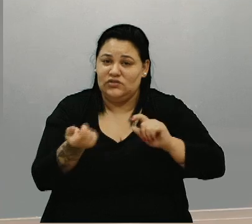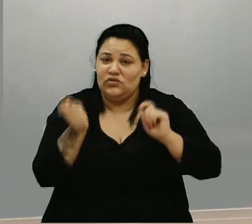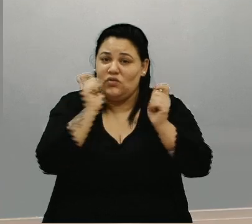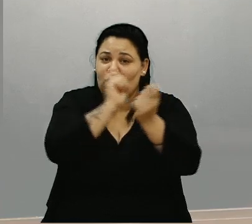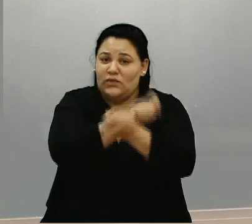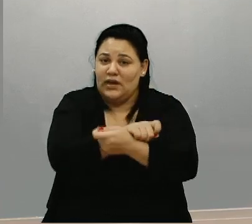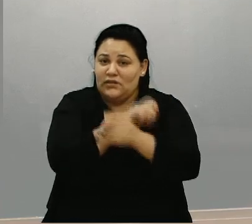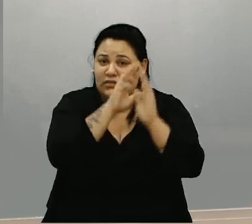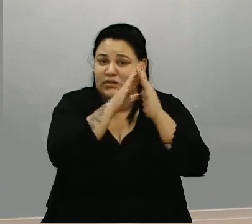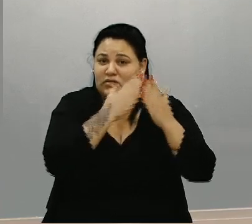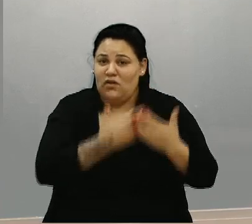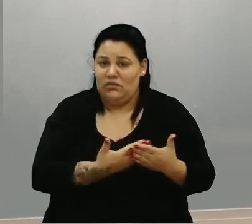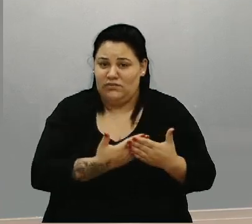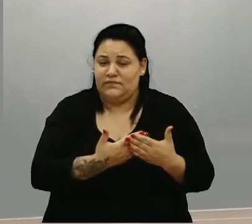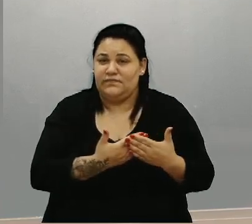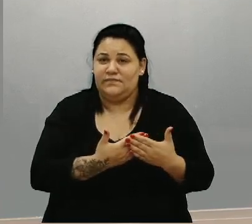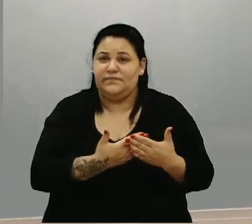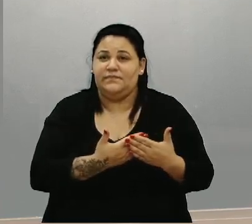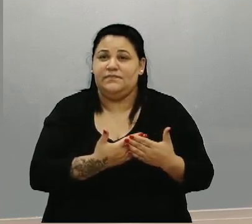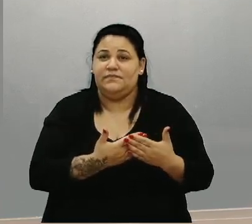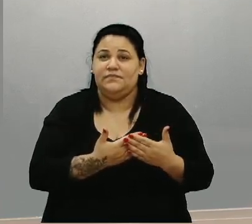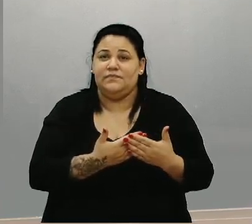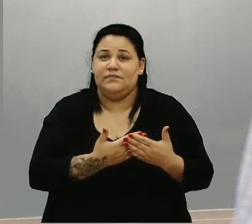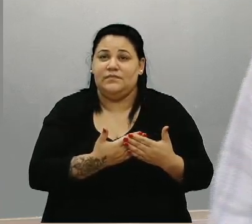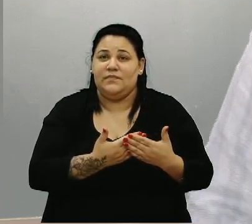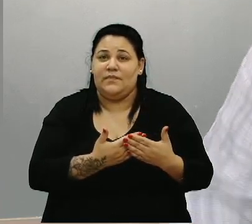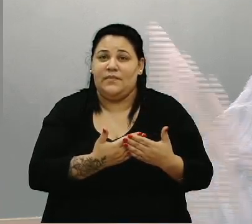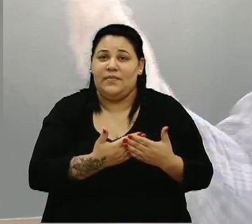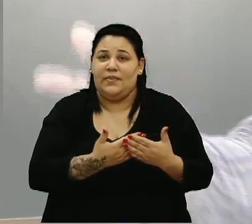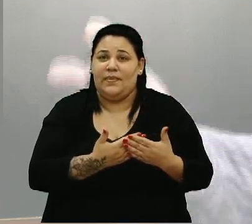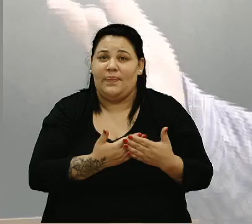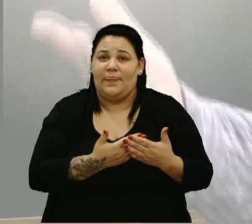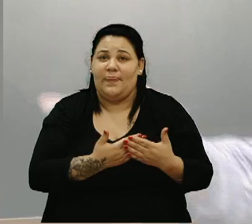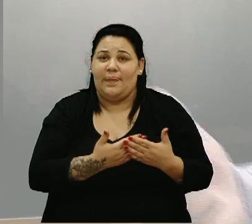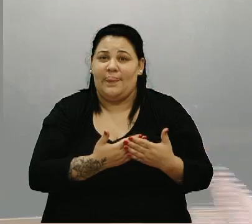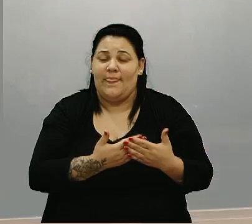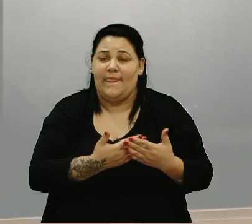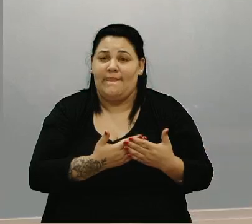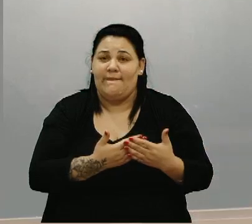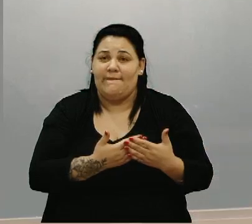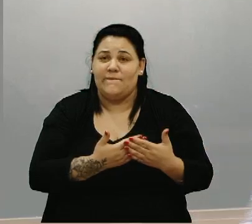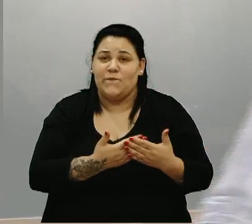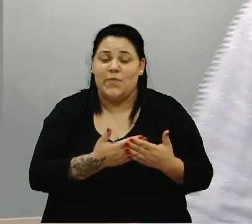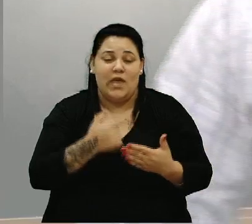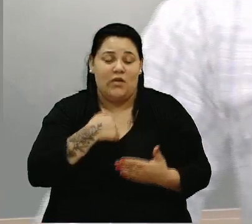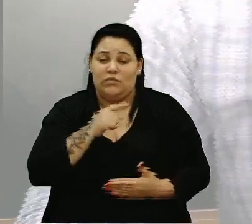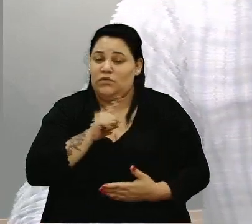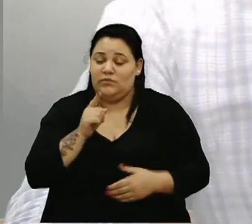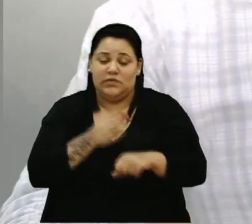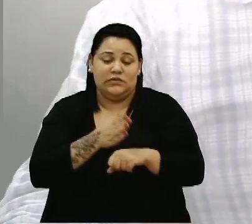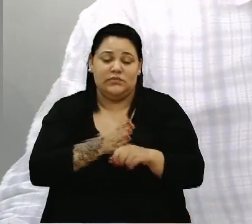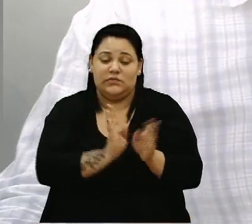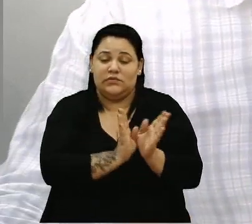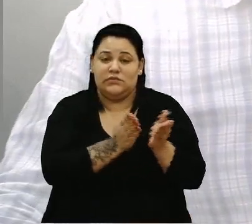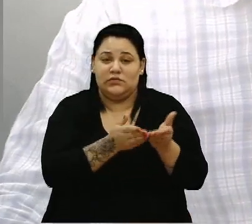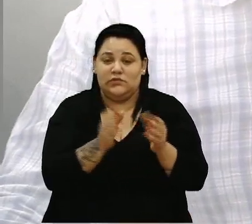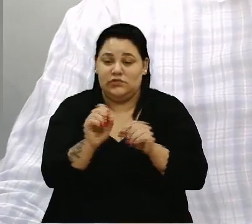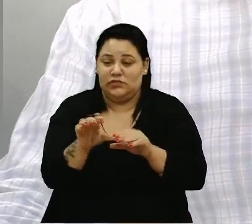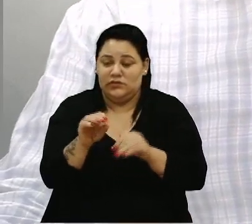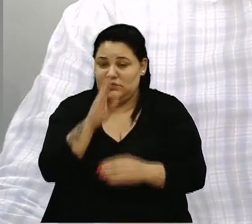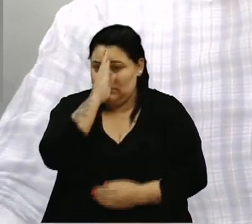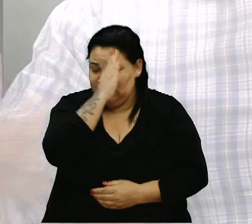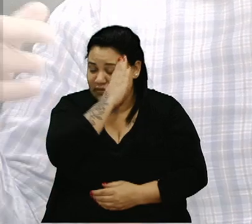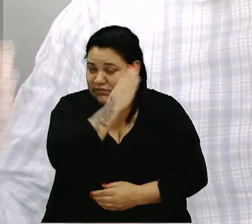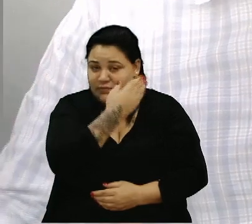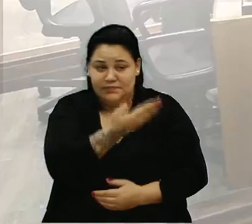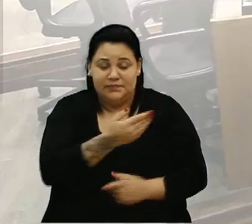escola. Né? E aí, eu não estou na comissão de educação, vereador Bressan,